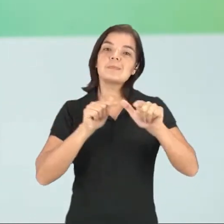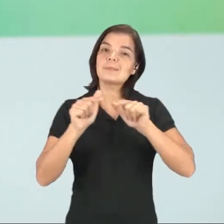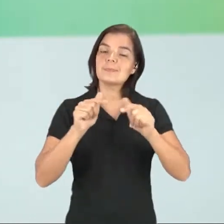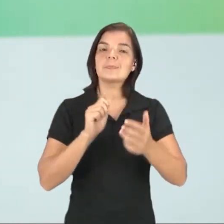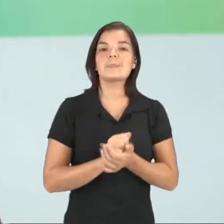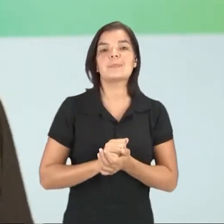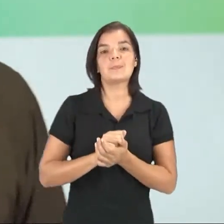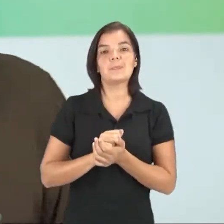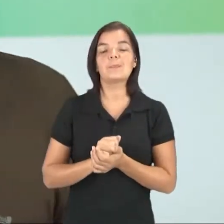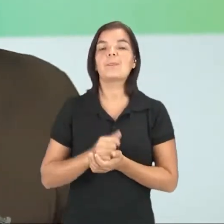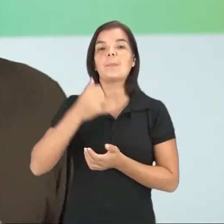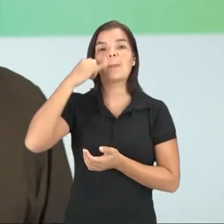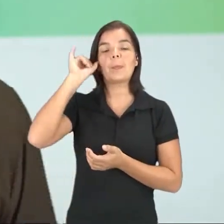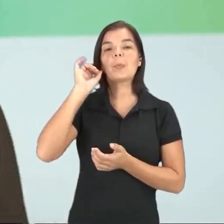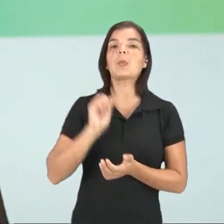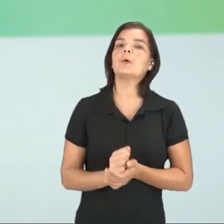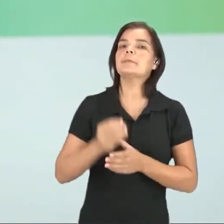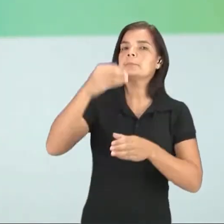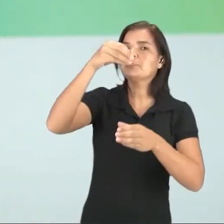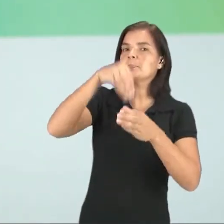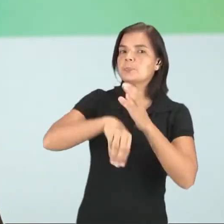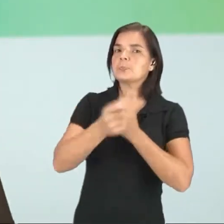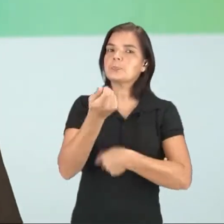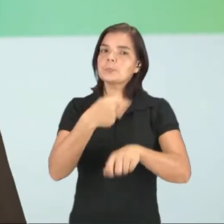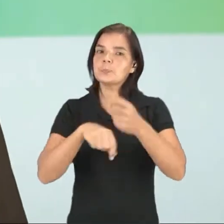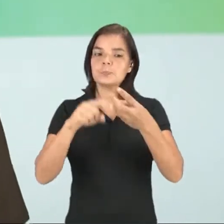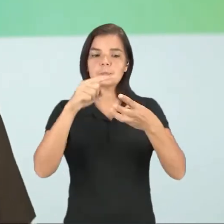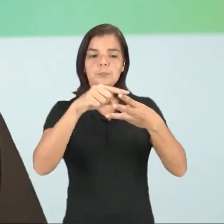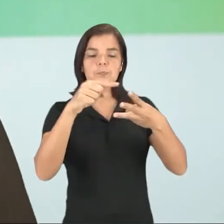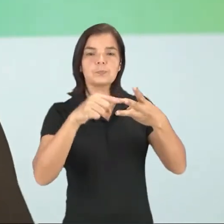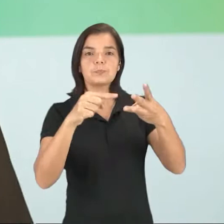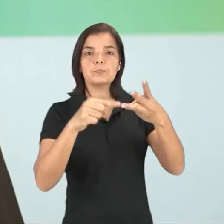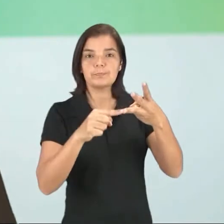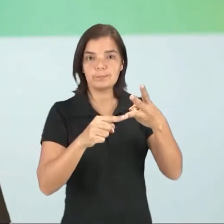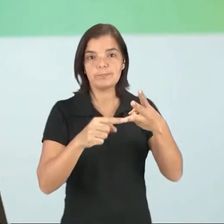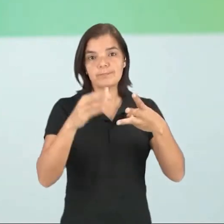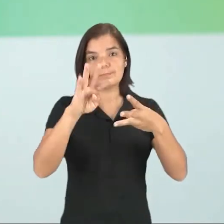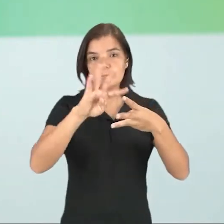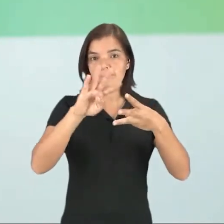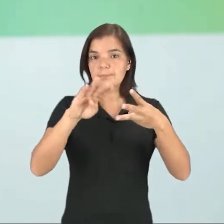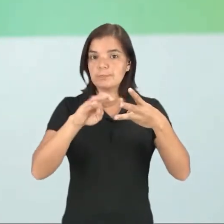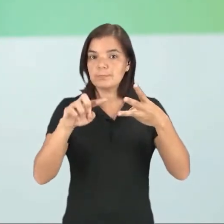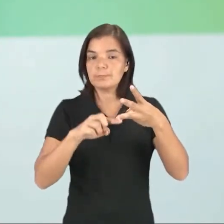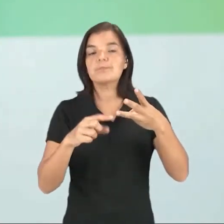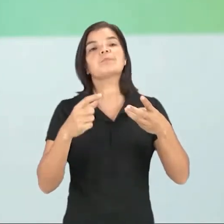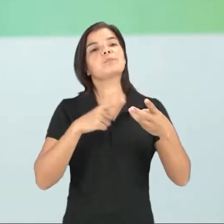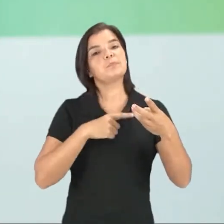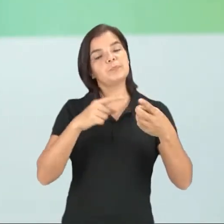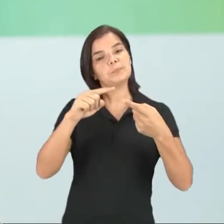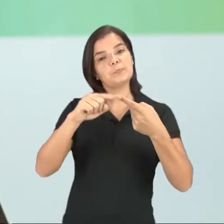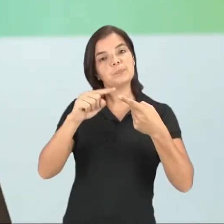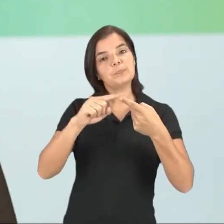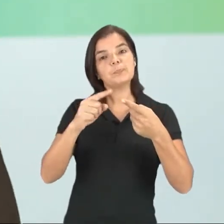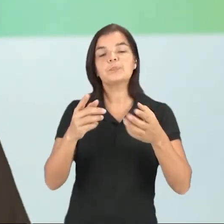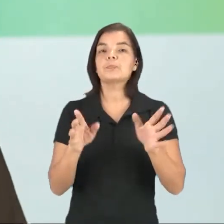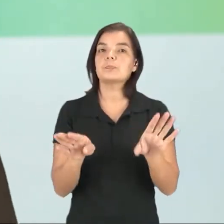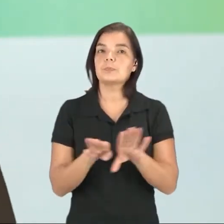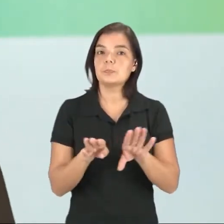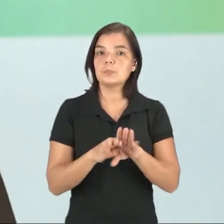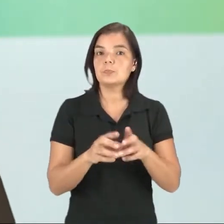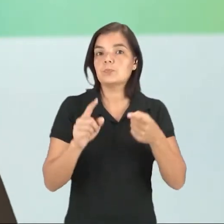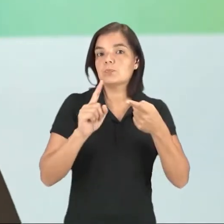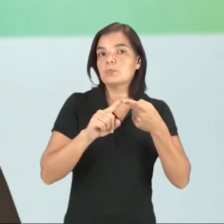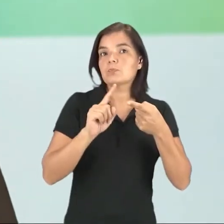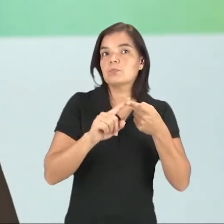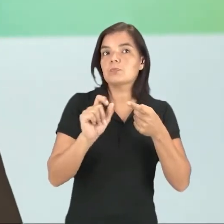agropecuário. Dentro do agronegócio existem 3 principais etapas, né? Nós temos as 3 principais etapas, que a